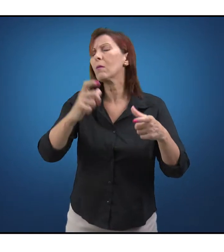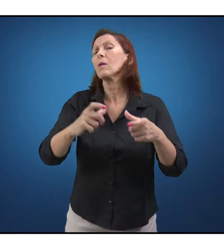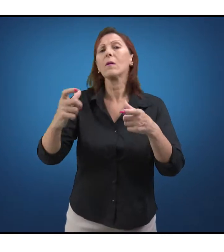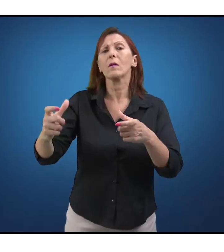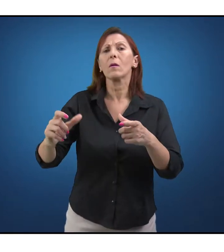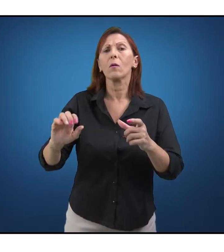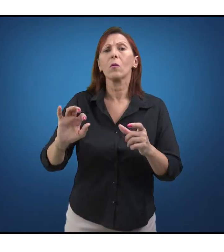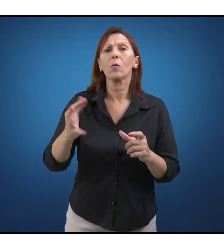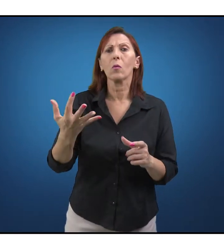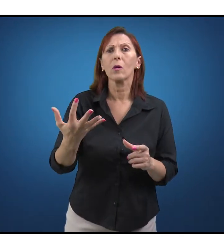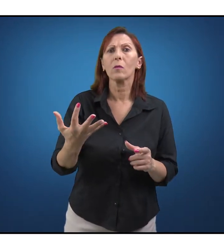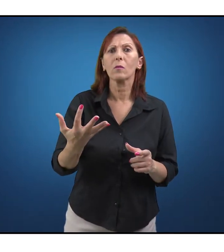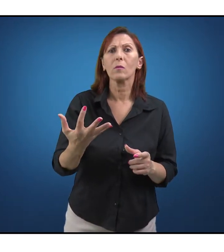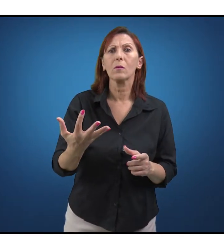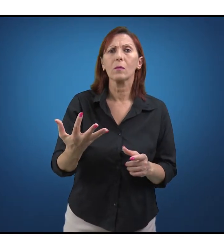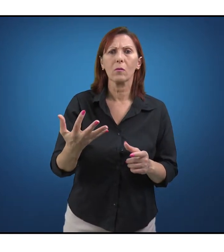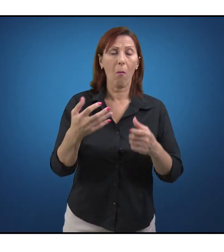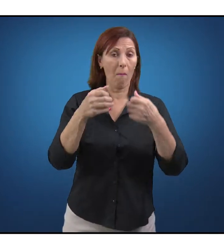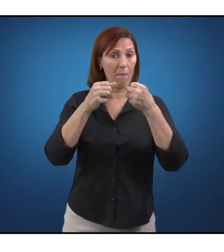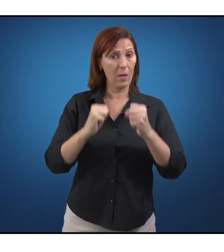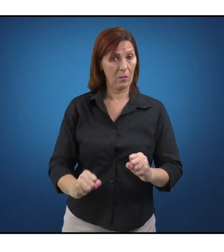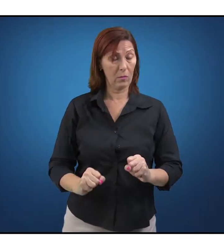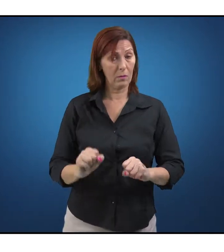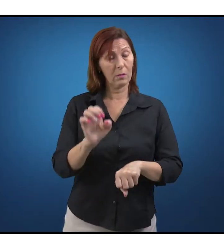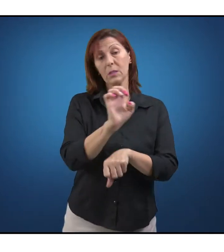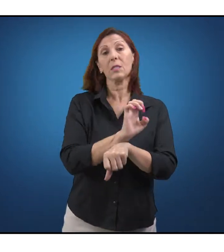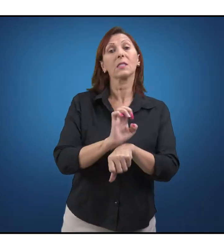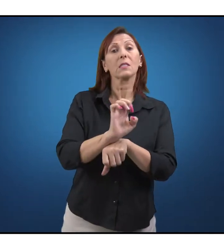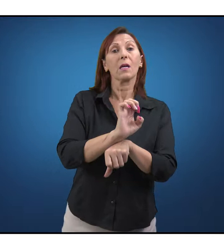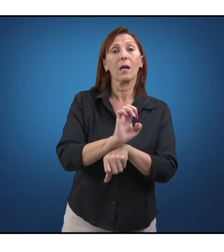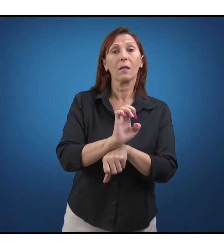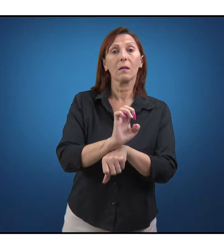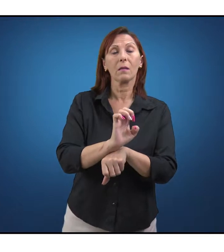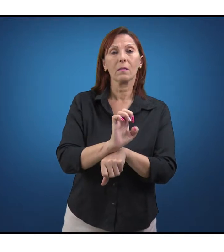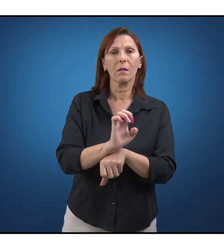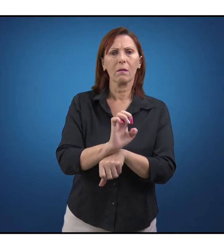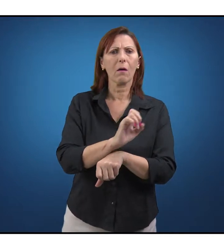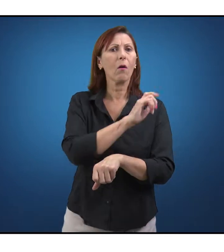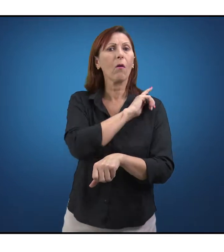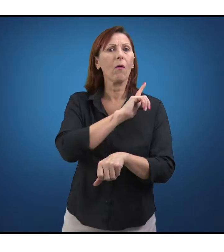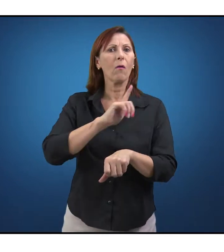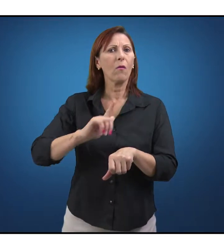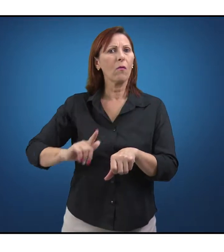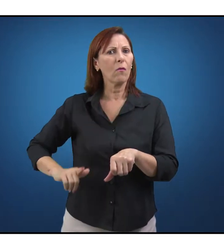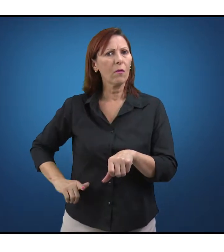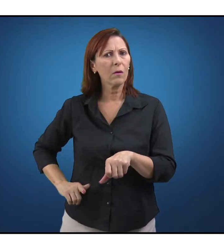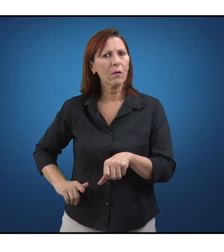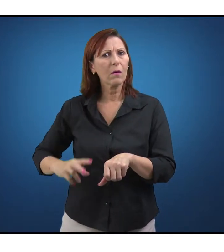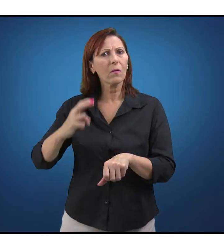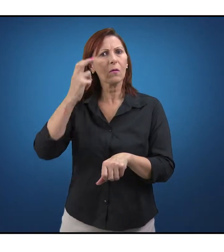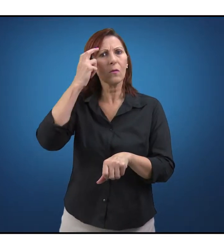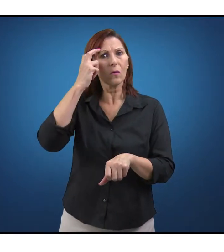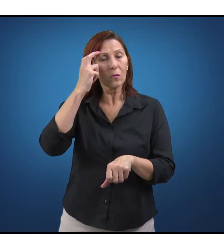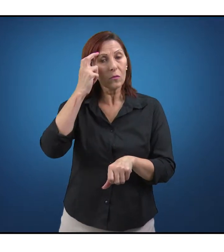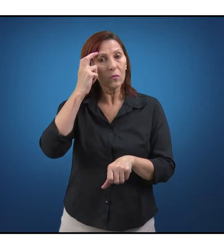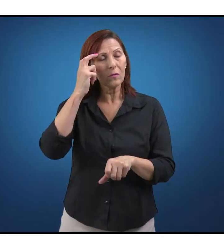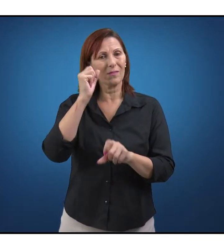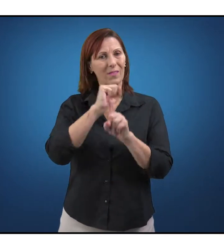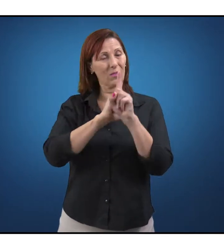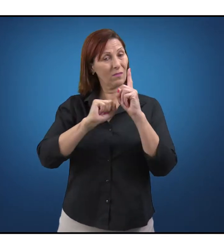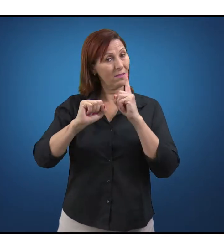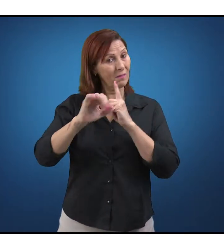enquanto um poder de Estado, ele governa pela cultura daquela sociedade,